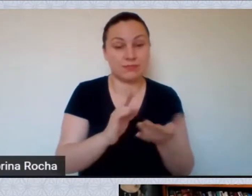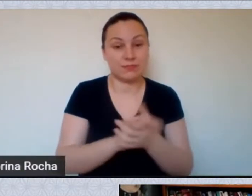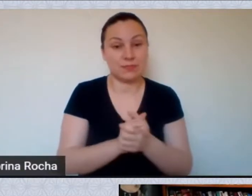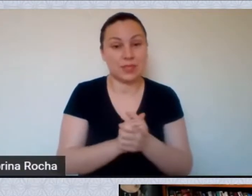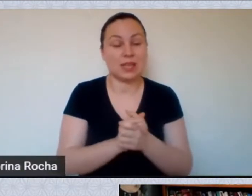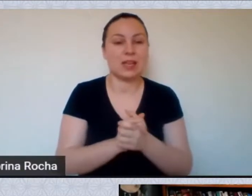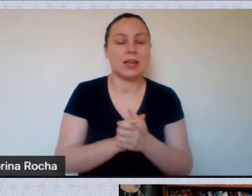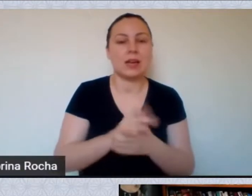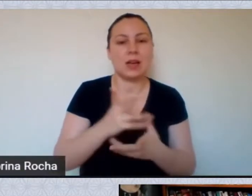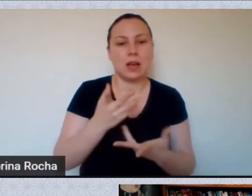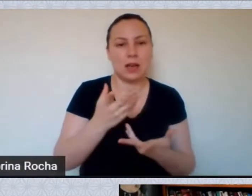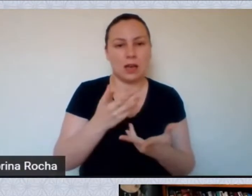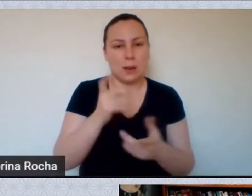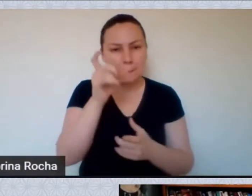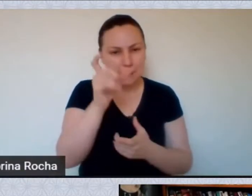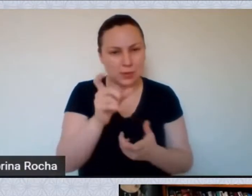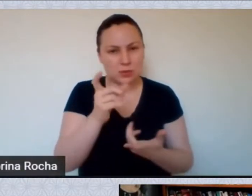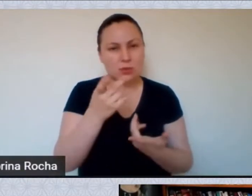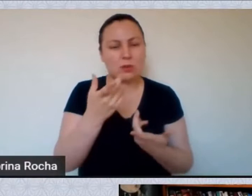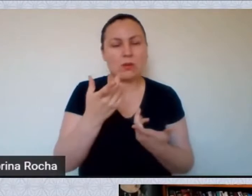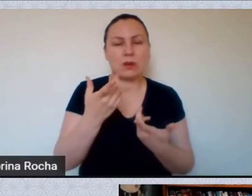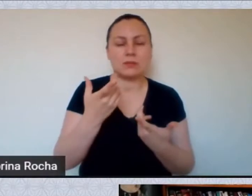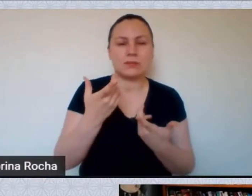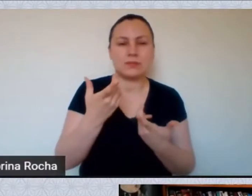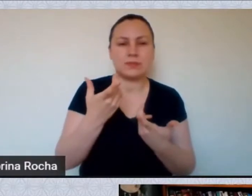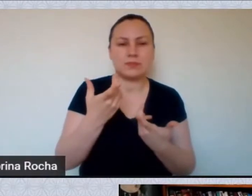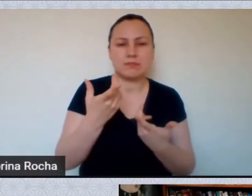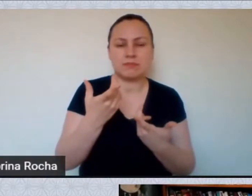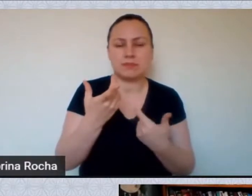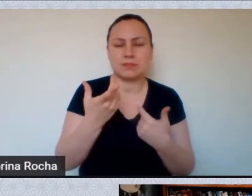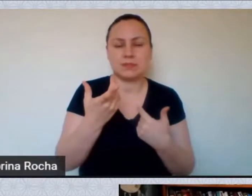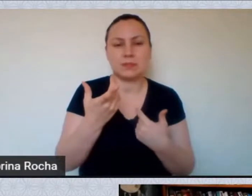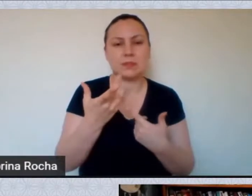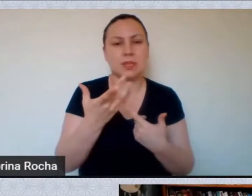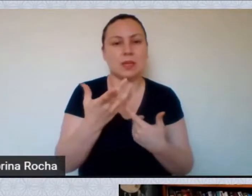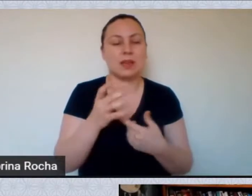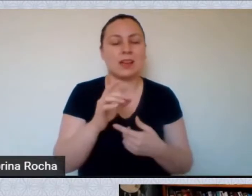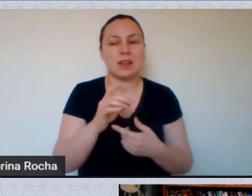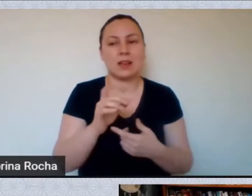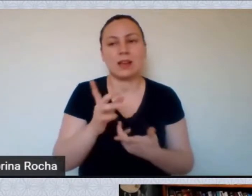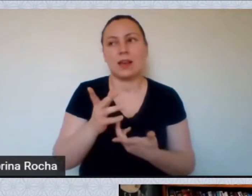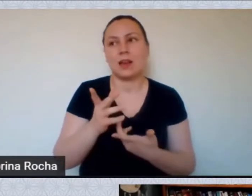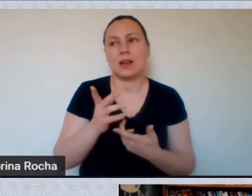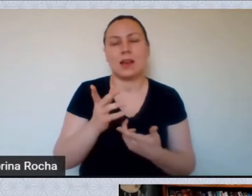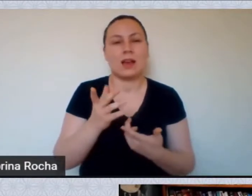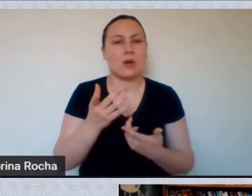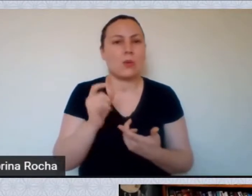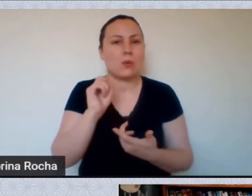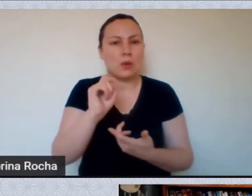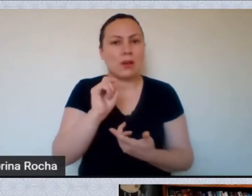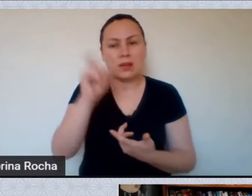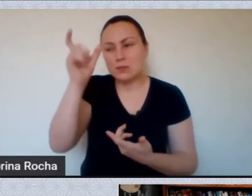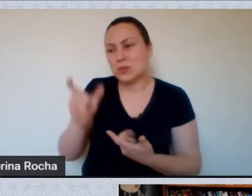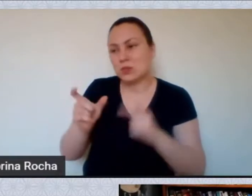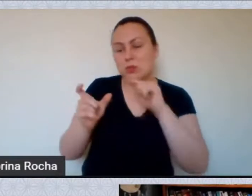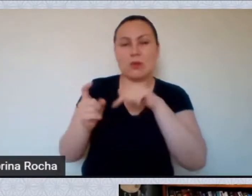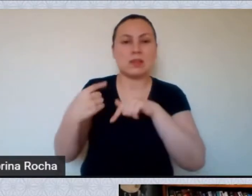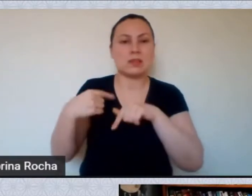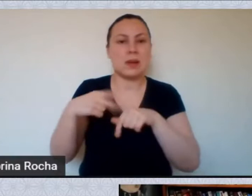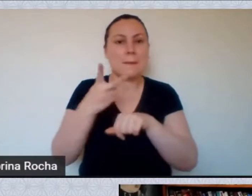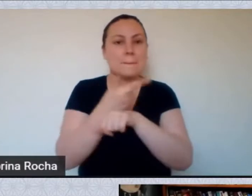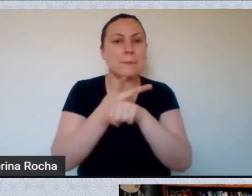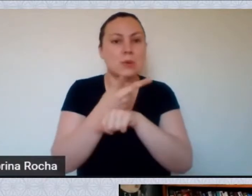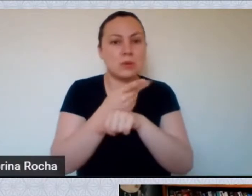estudarem a natureza, para mim, pelo menos, e para muitos amigos e colegas meus de várias áreas diferentes da ciência, é um